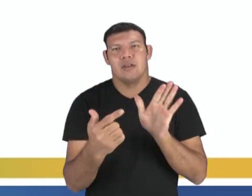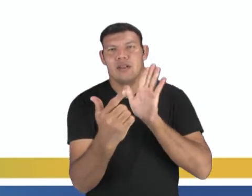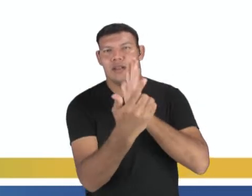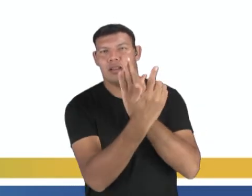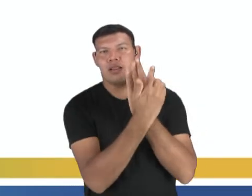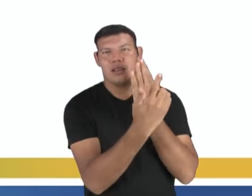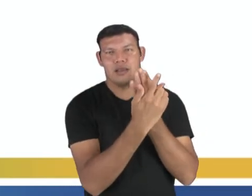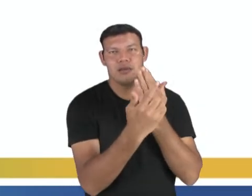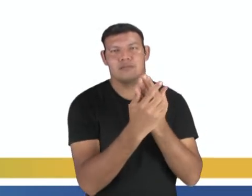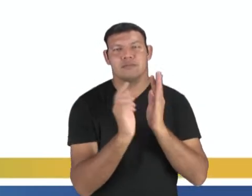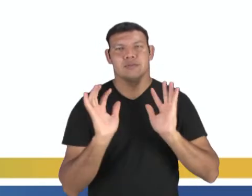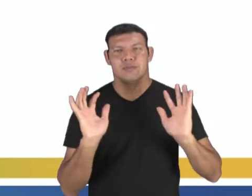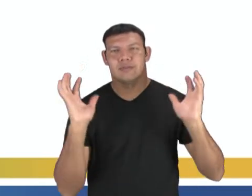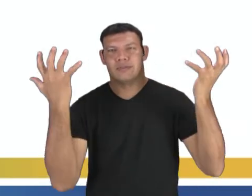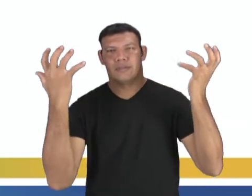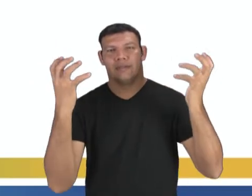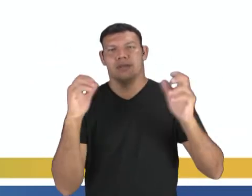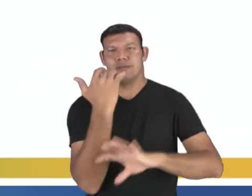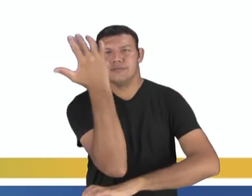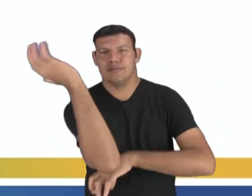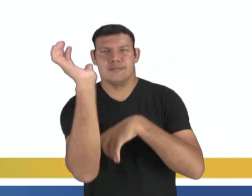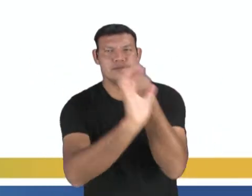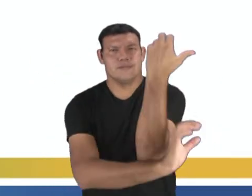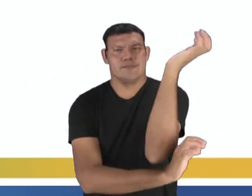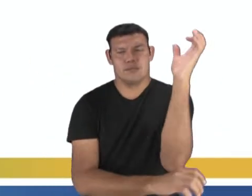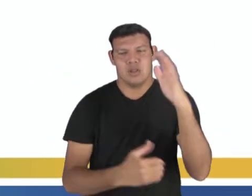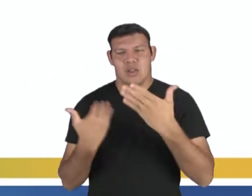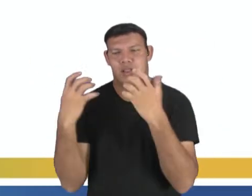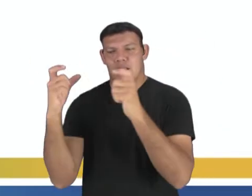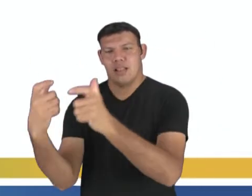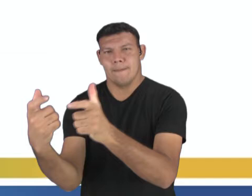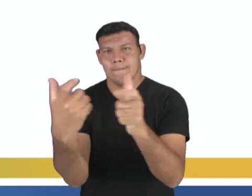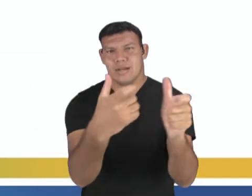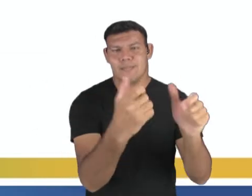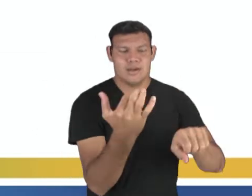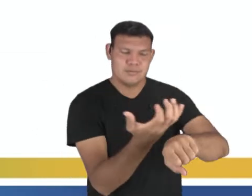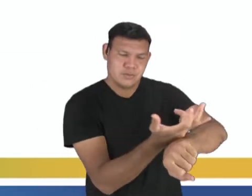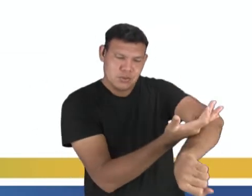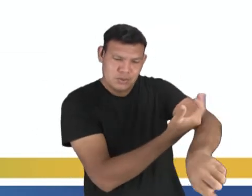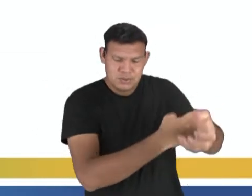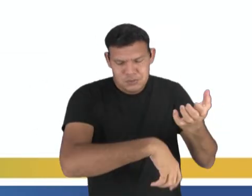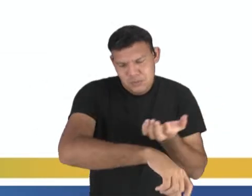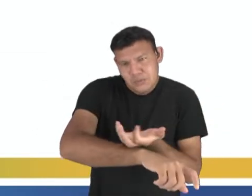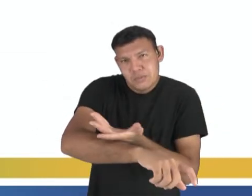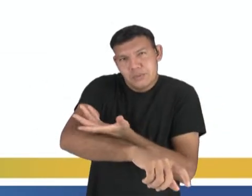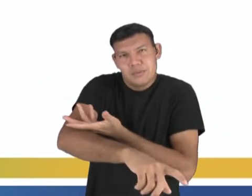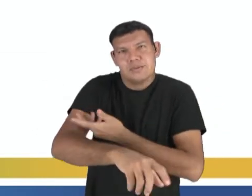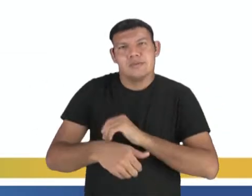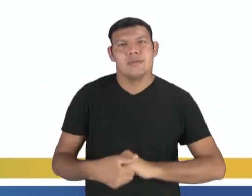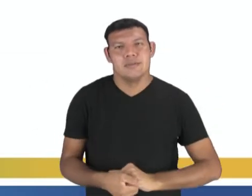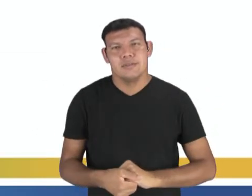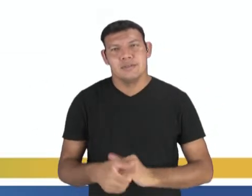funções, clima, tempo, vegetação, localização, sensação,